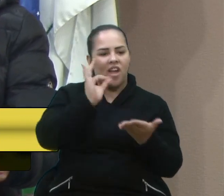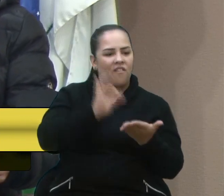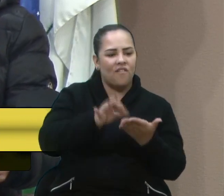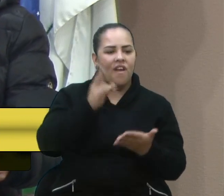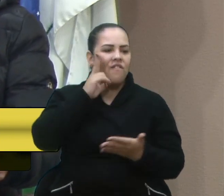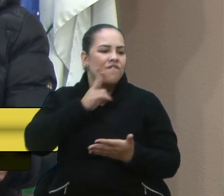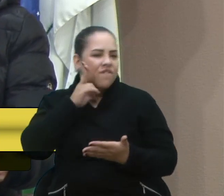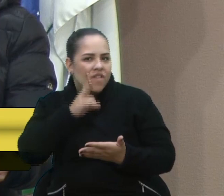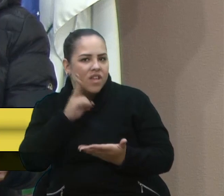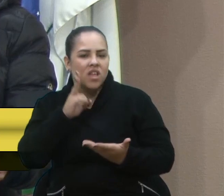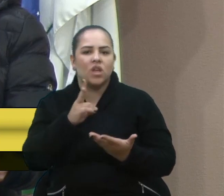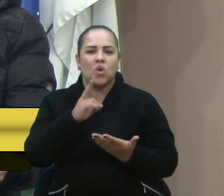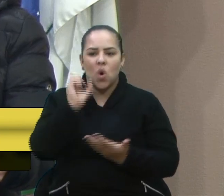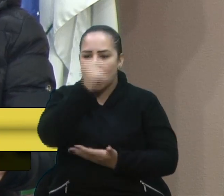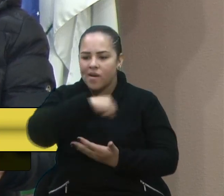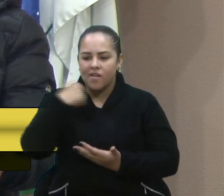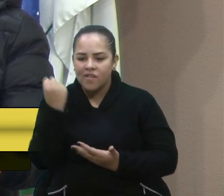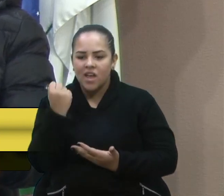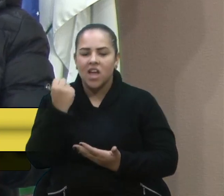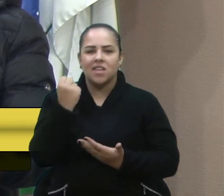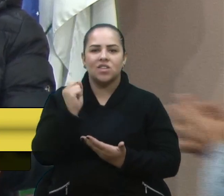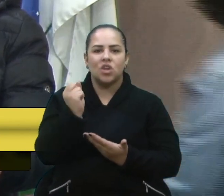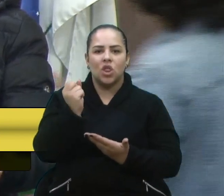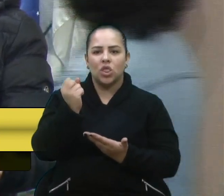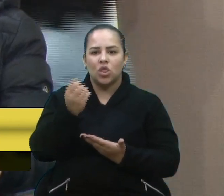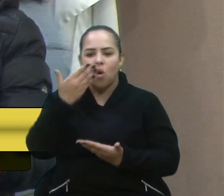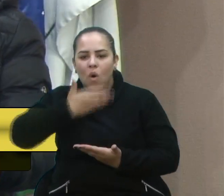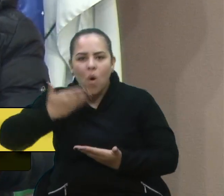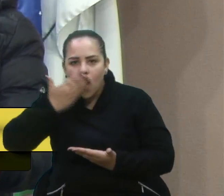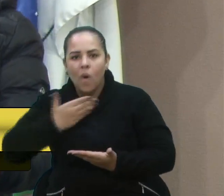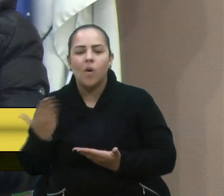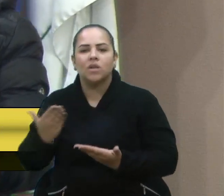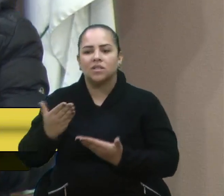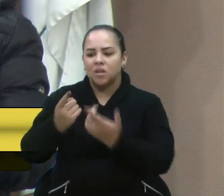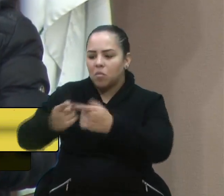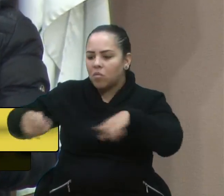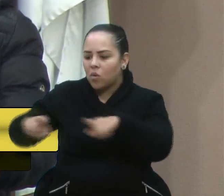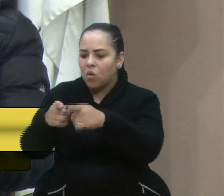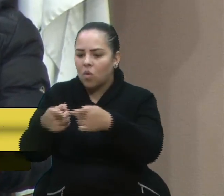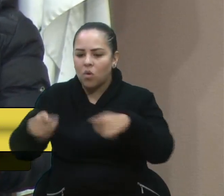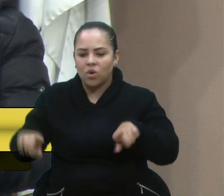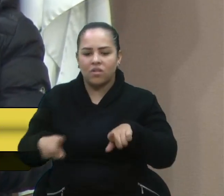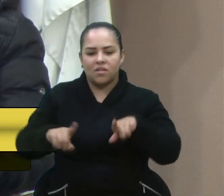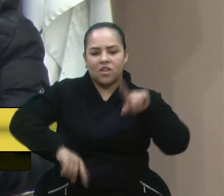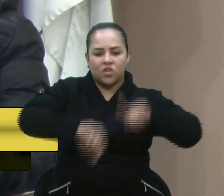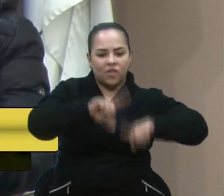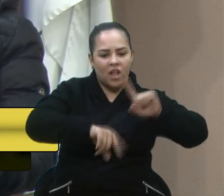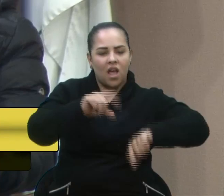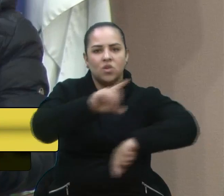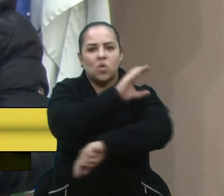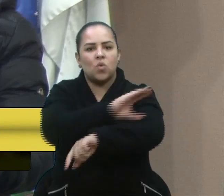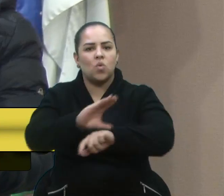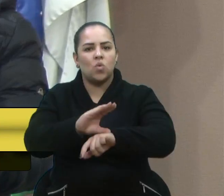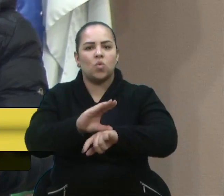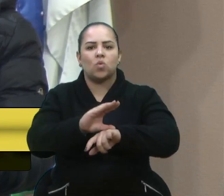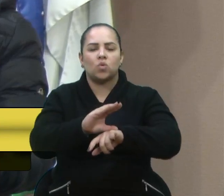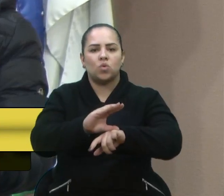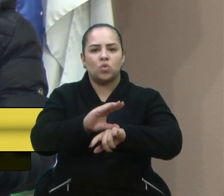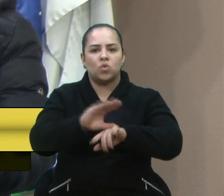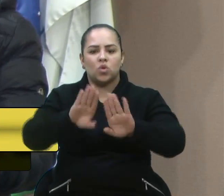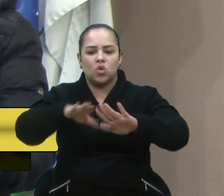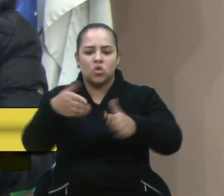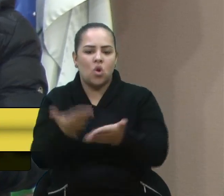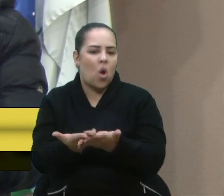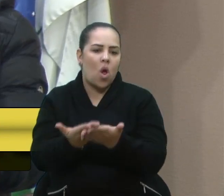choperia, cineclube, confeitaria, conservatório de música, coworking, Escola de Artes Plásticas e Artes Cênicas, Escola de